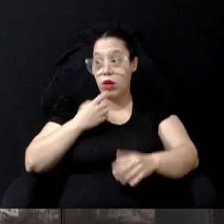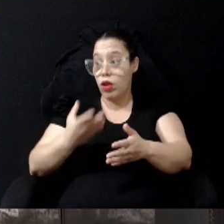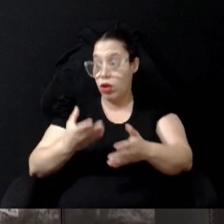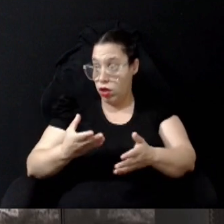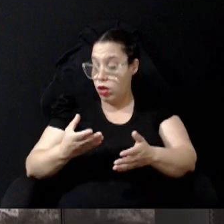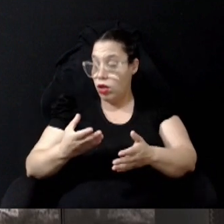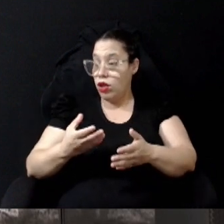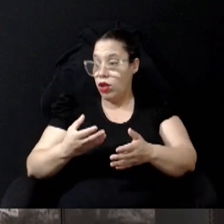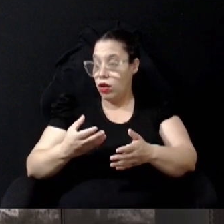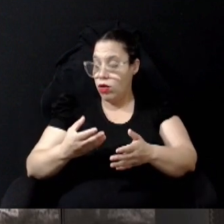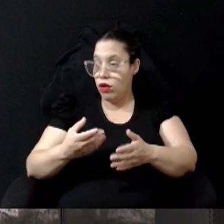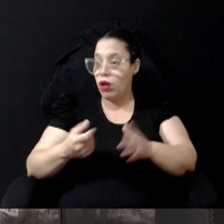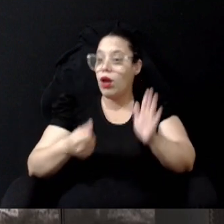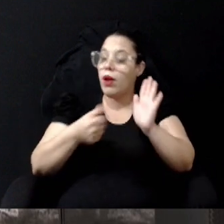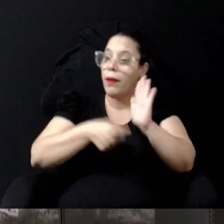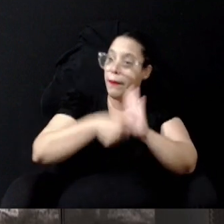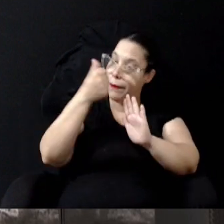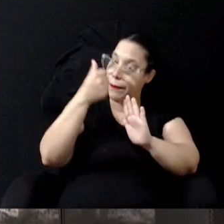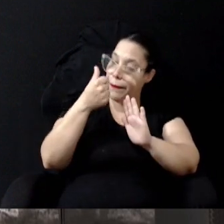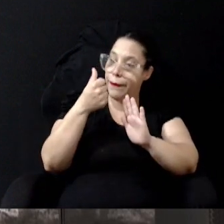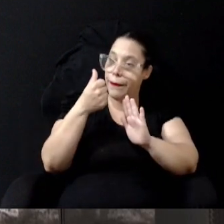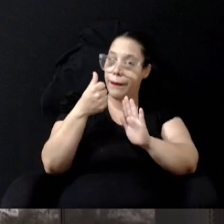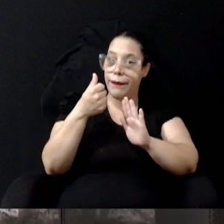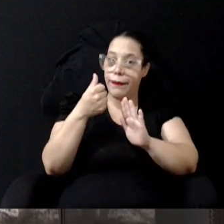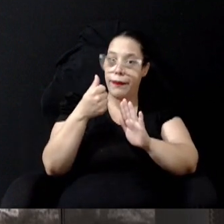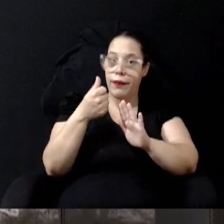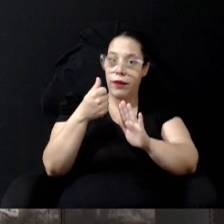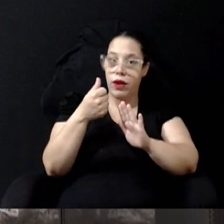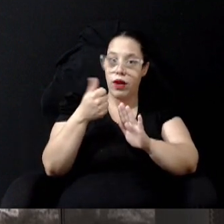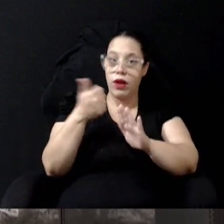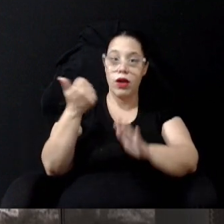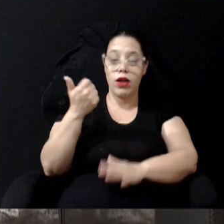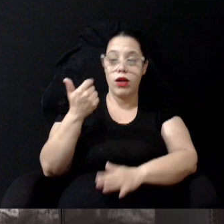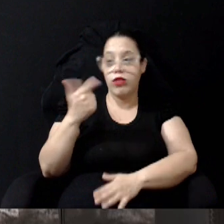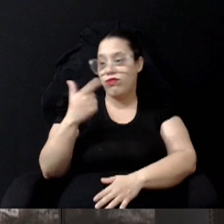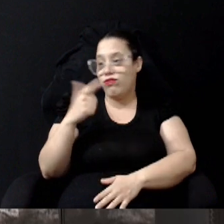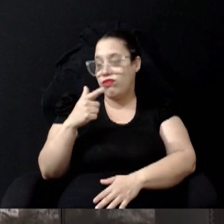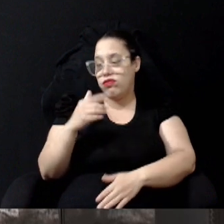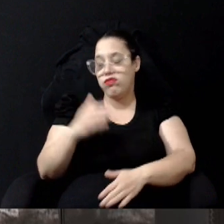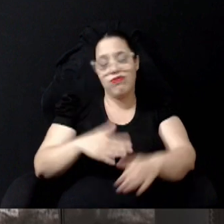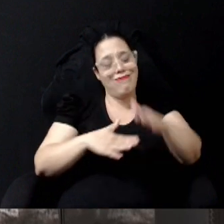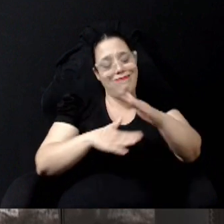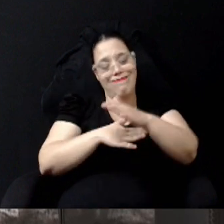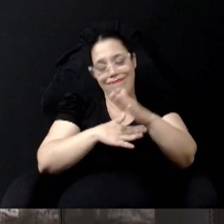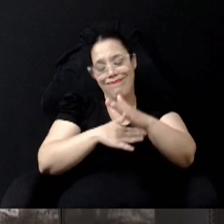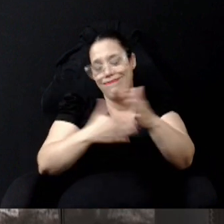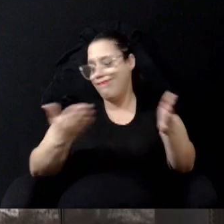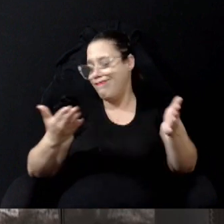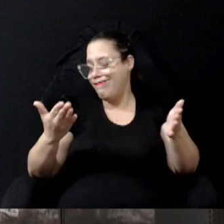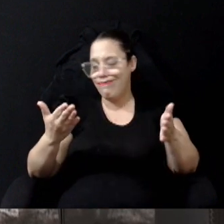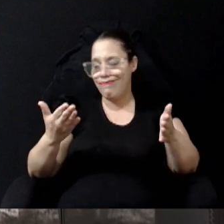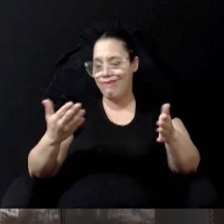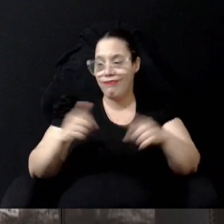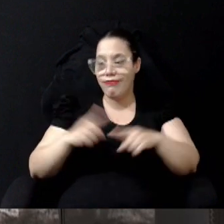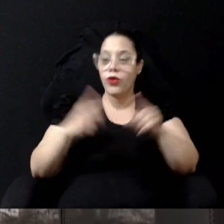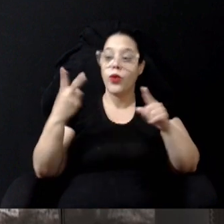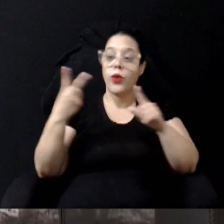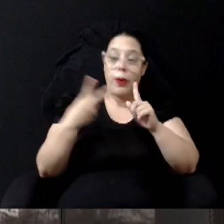A primeira não surtiu efeito na Câmara, mas na